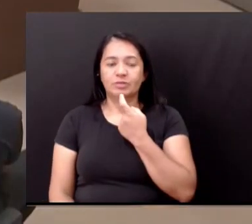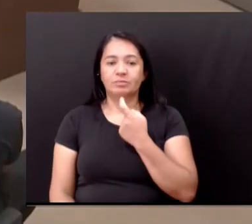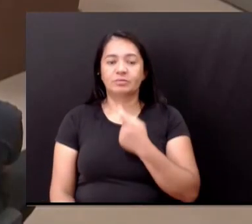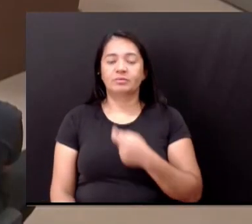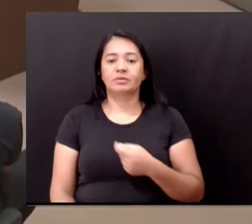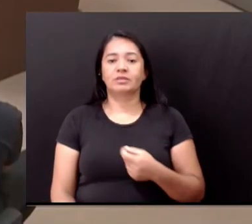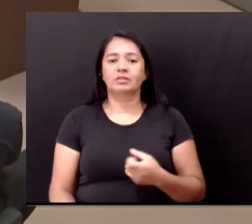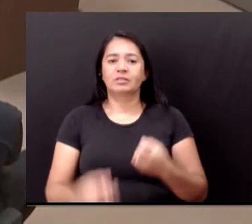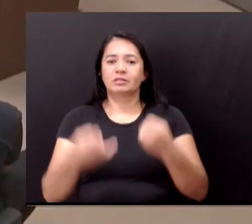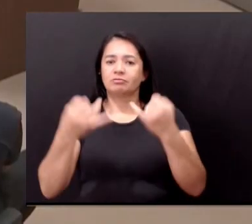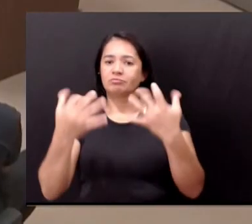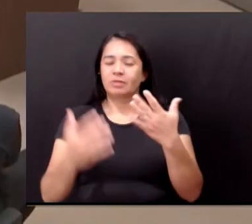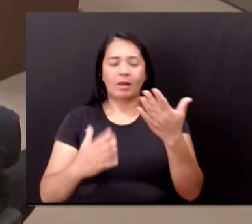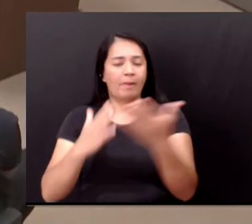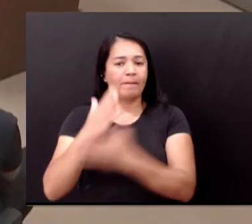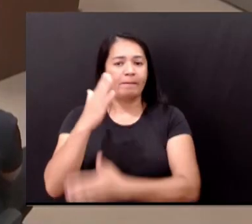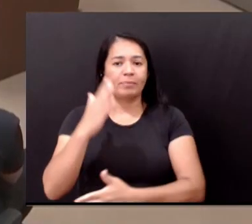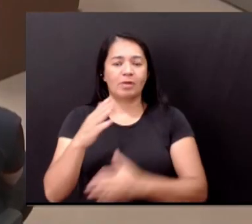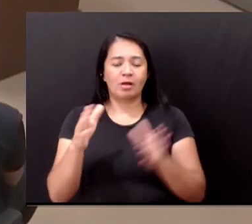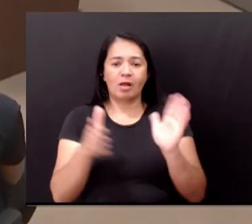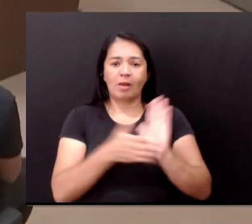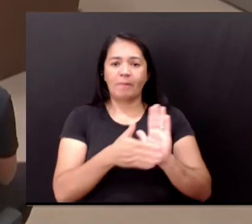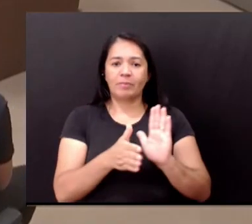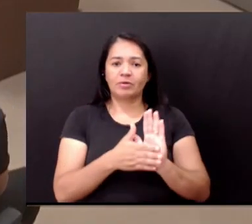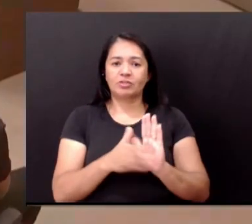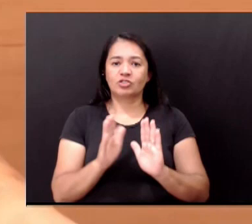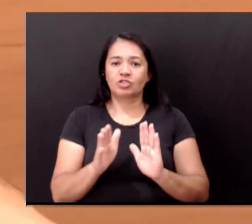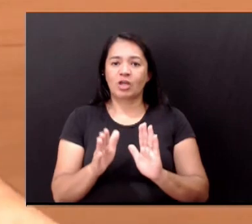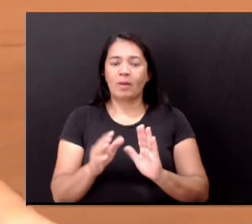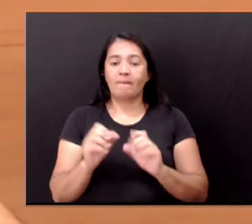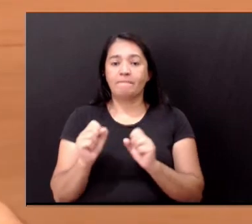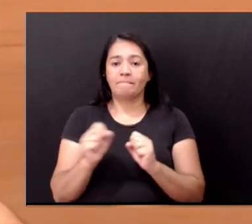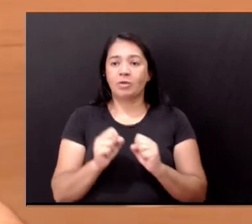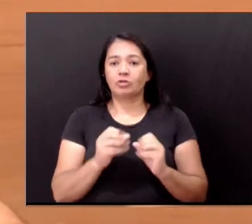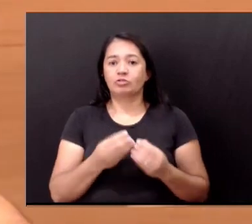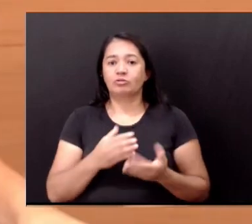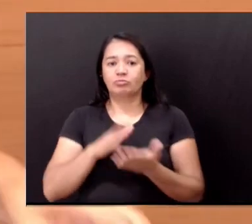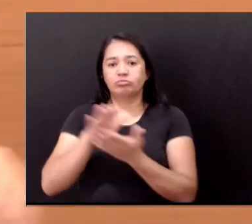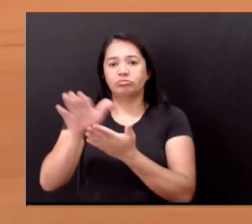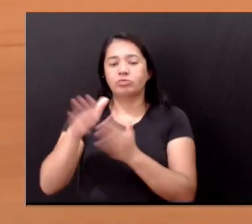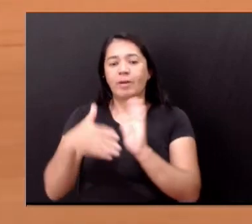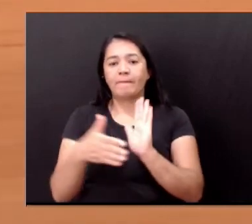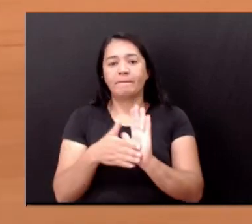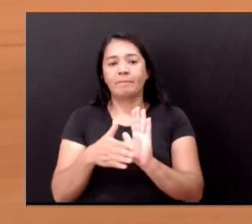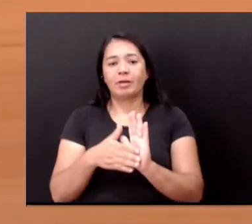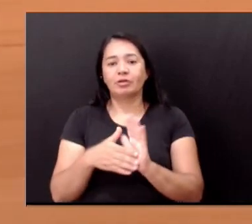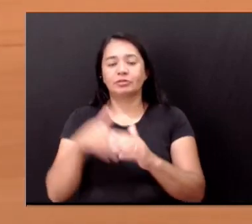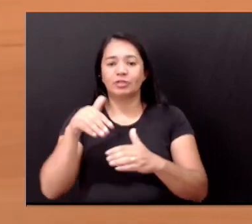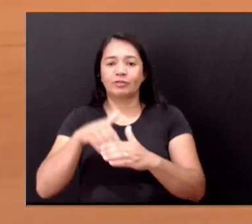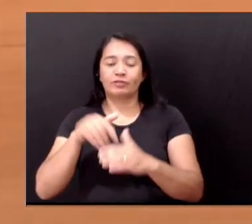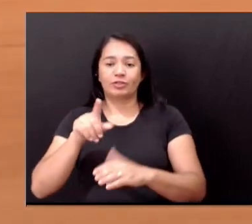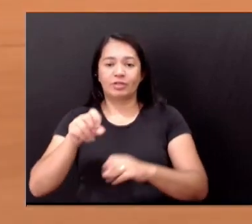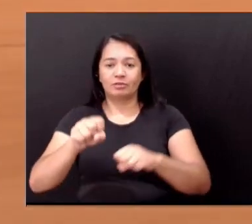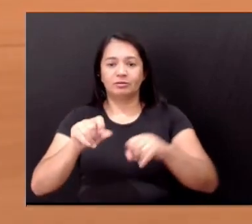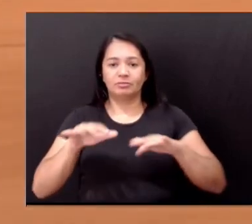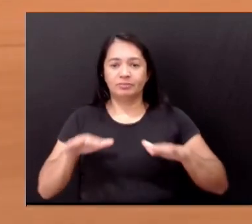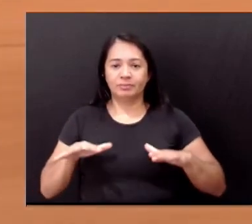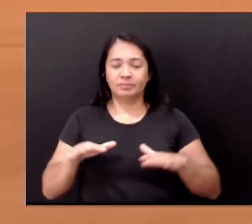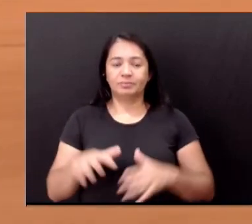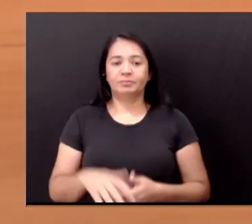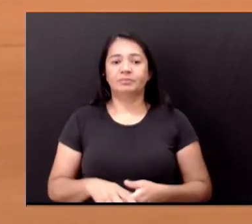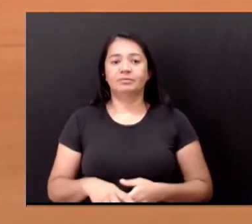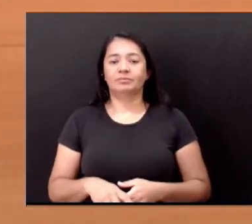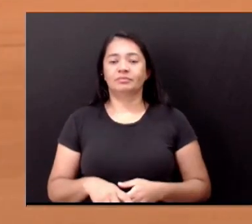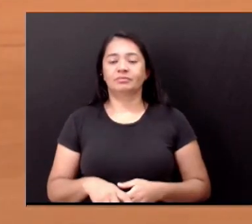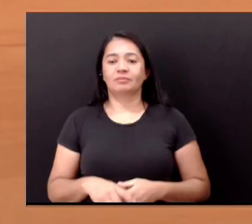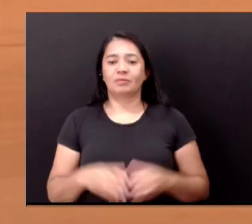aprovados, as propostas estão aptas para serem colocadas em pauta e serem votadas em plenário. Os parlamentares elogiaram